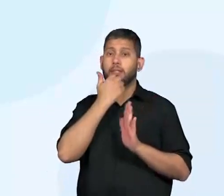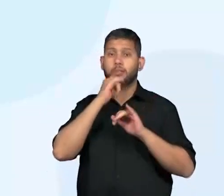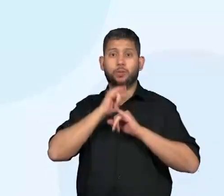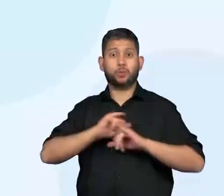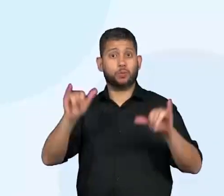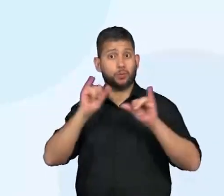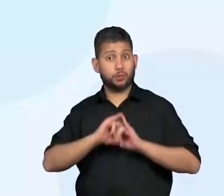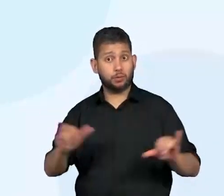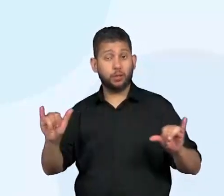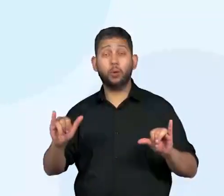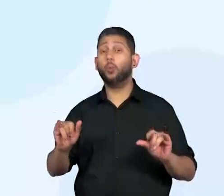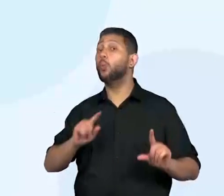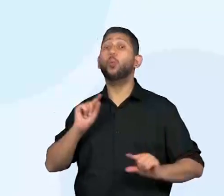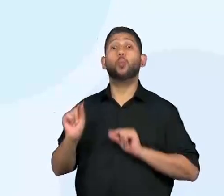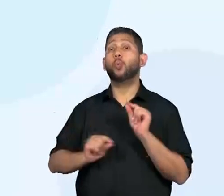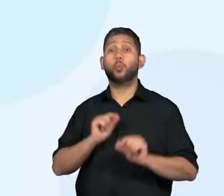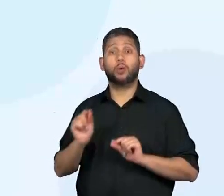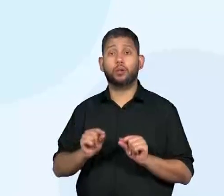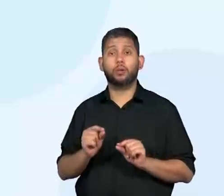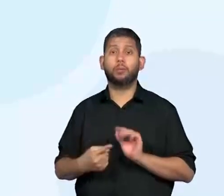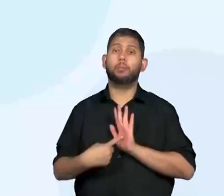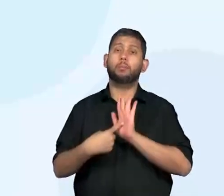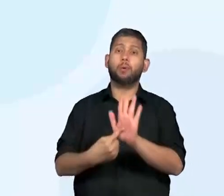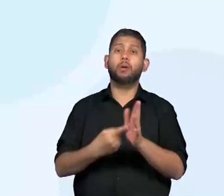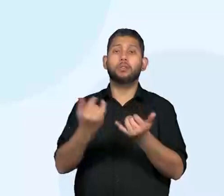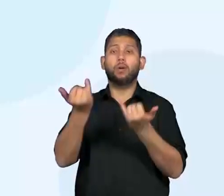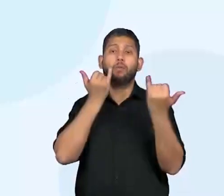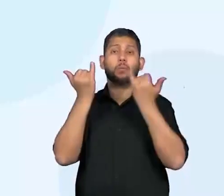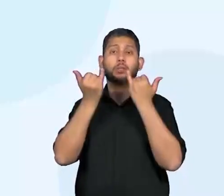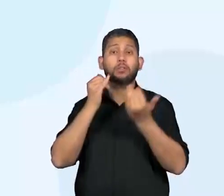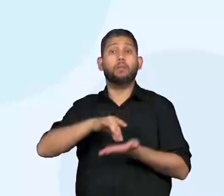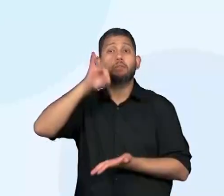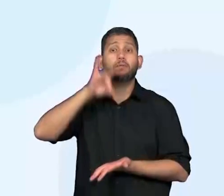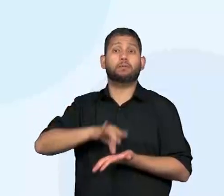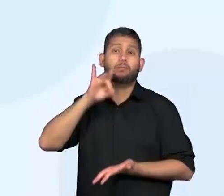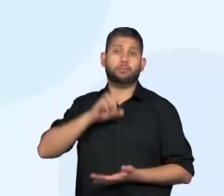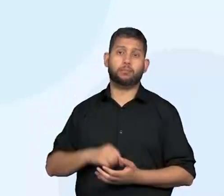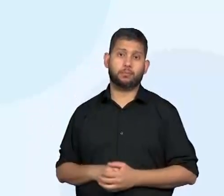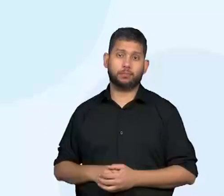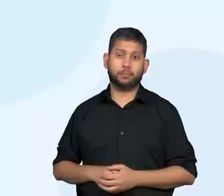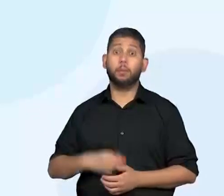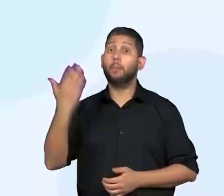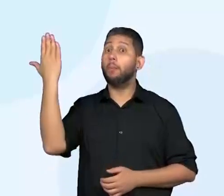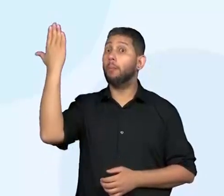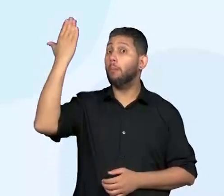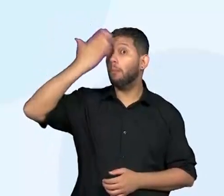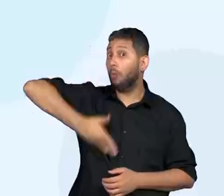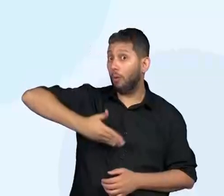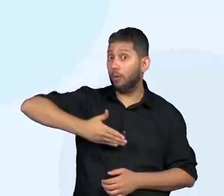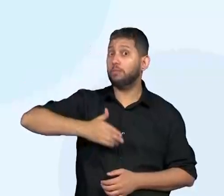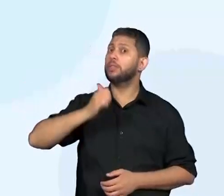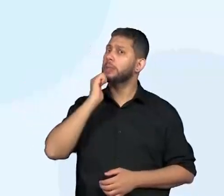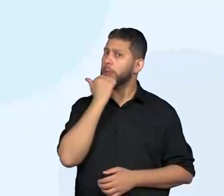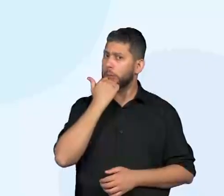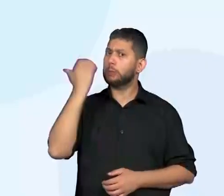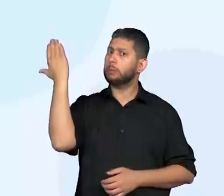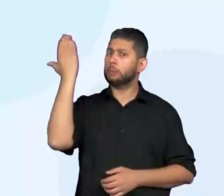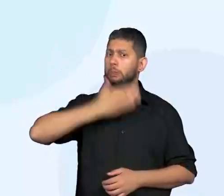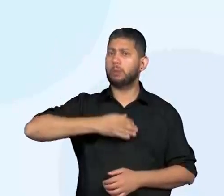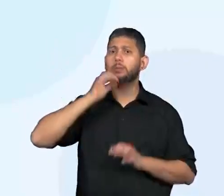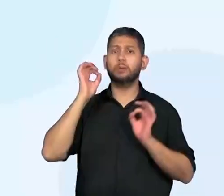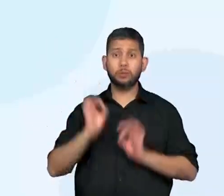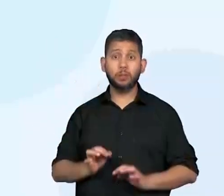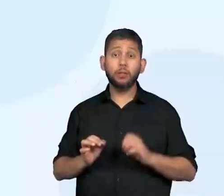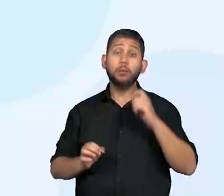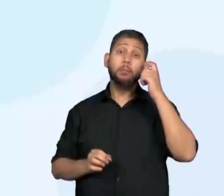é o gênero textual que traz informações verdadeiras, comprovadas cientificamente, com